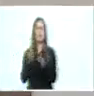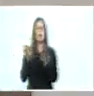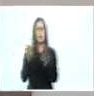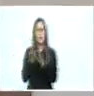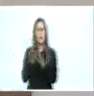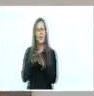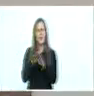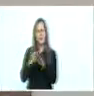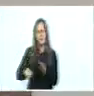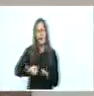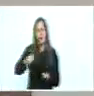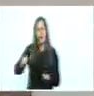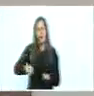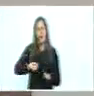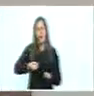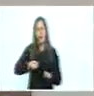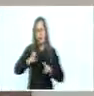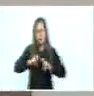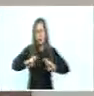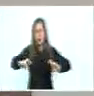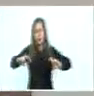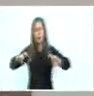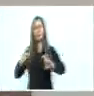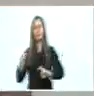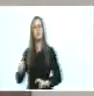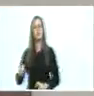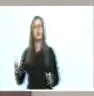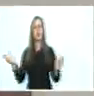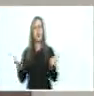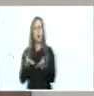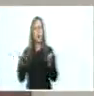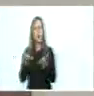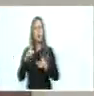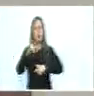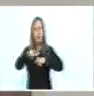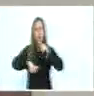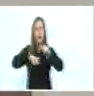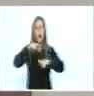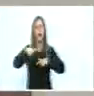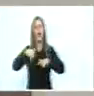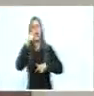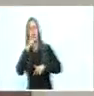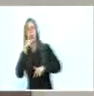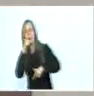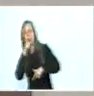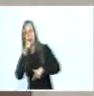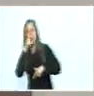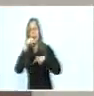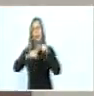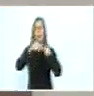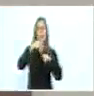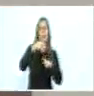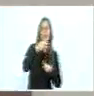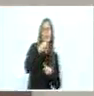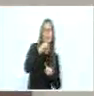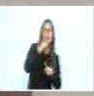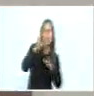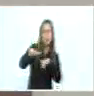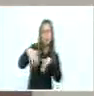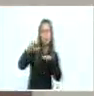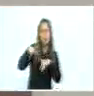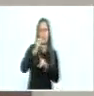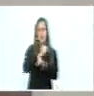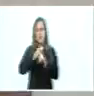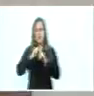presença nessa plenária hoje dos trabalhadores e trabalhadoras dos movimentos sociais que estão